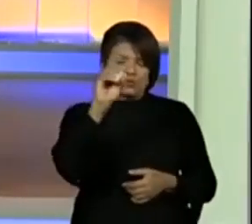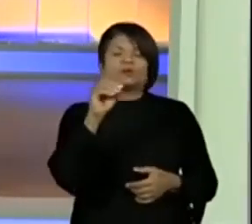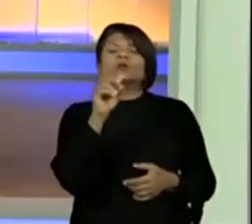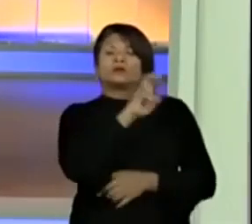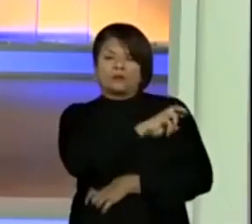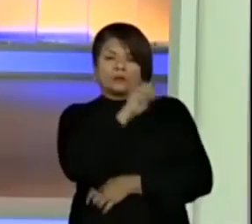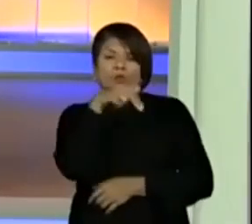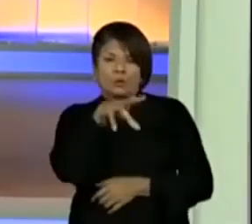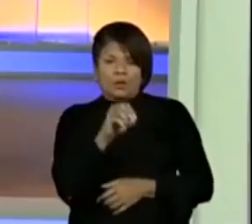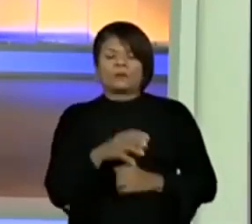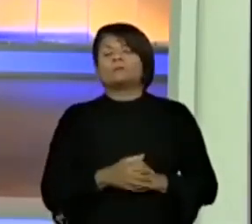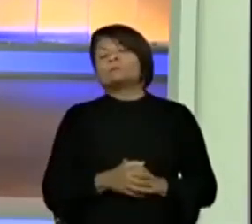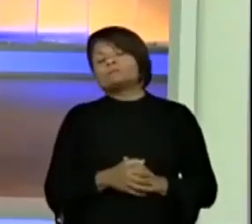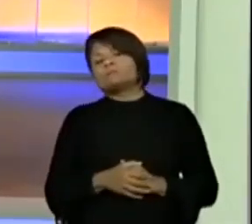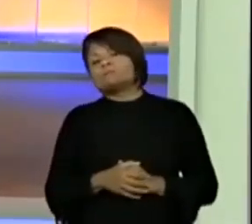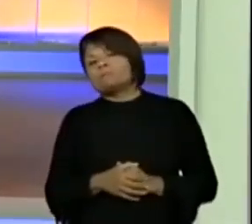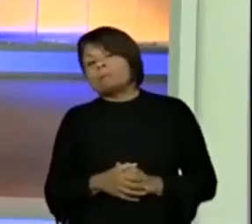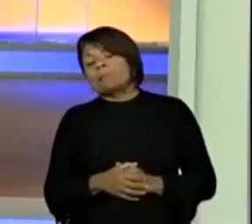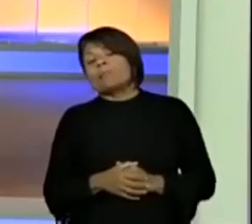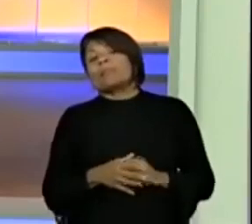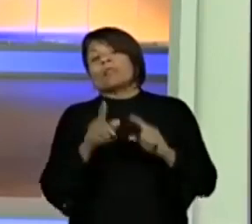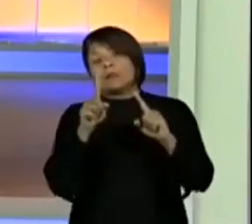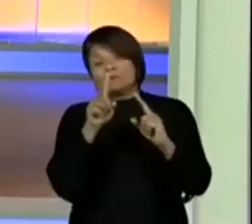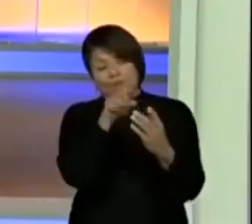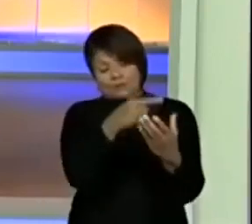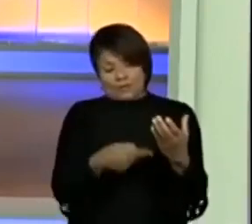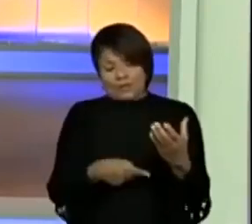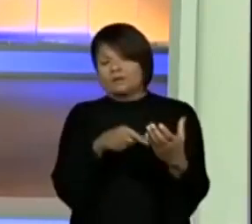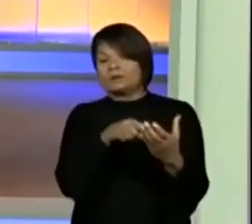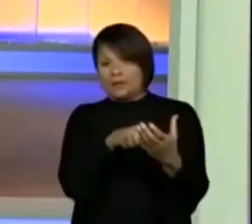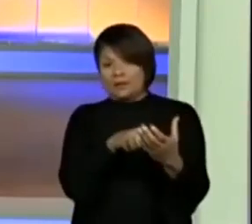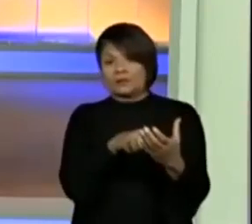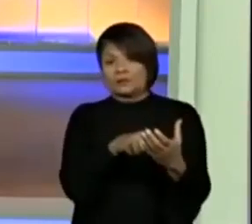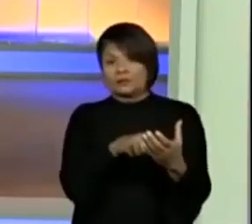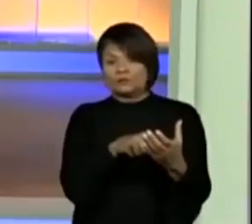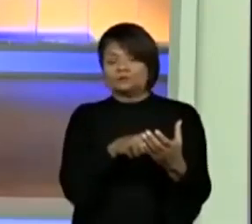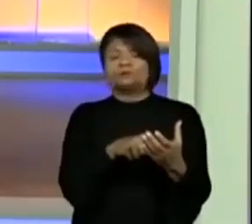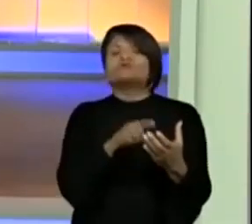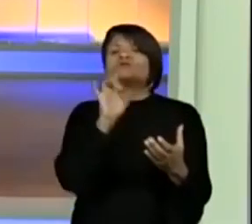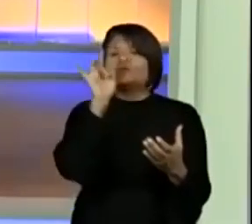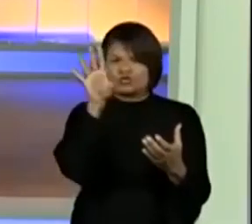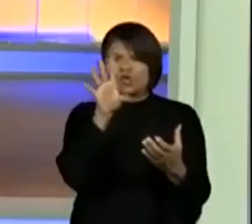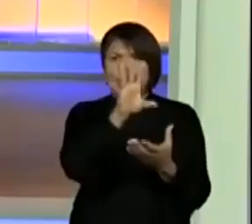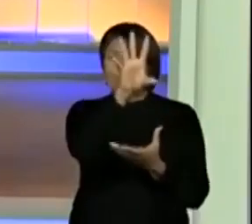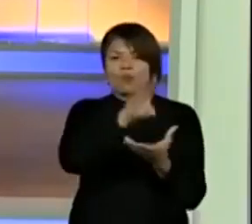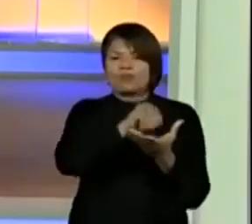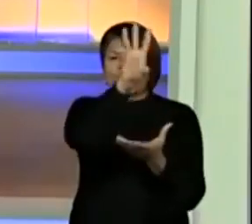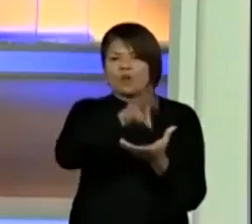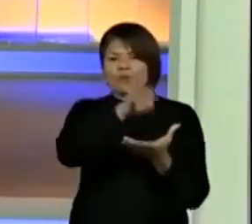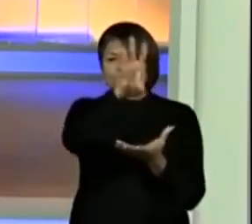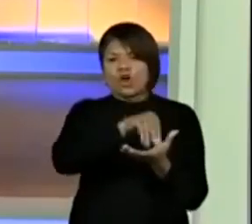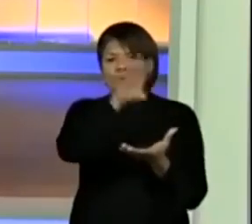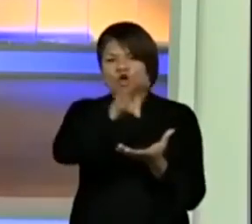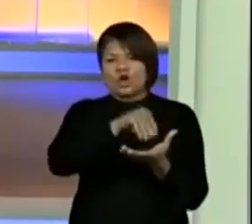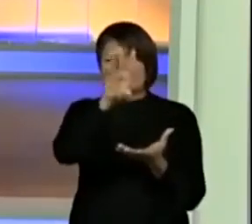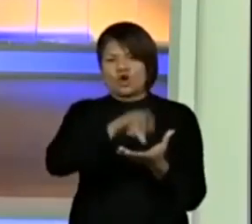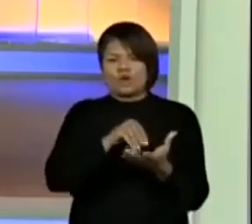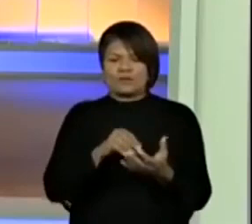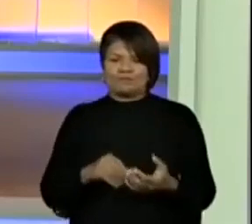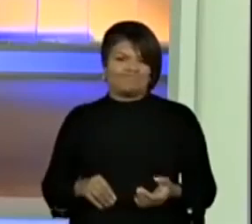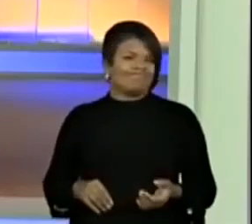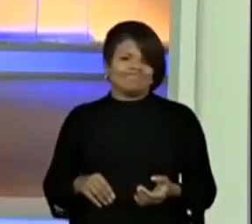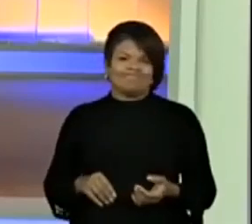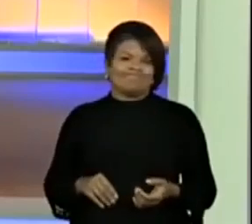para vocês, é que assim, o caderno ele não tem mais uma função de copiar coisas da lousa, ele nunca teve essa